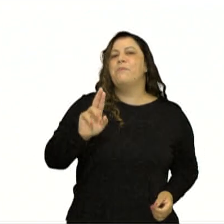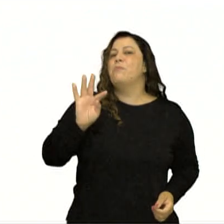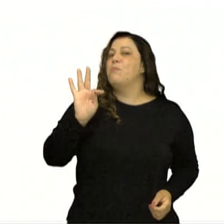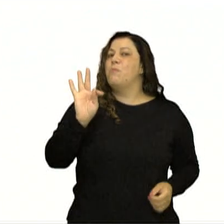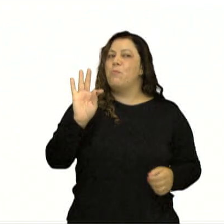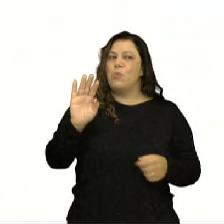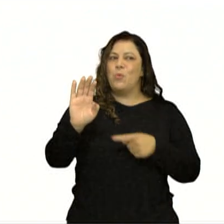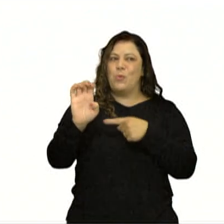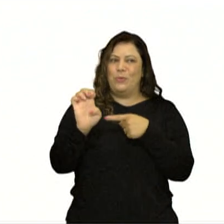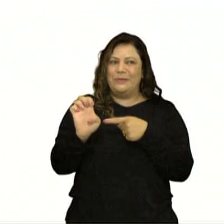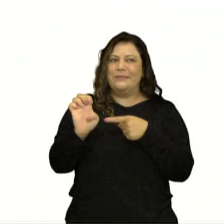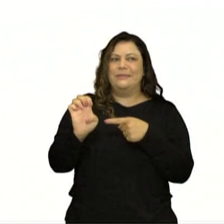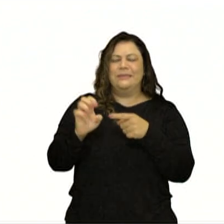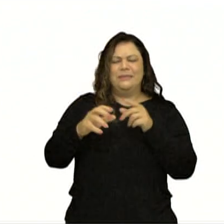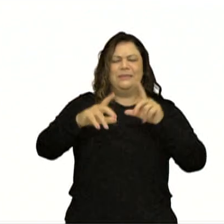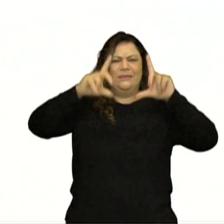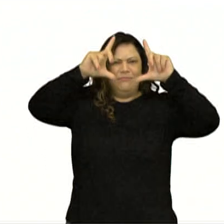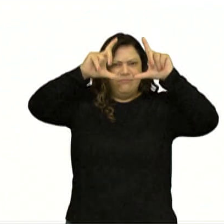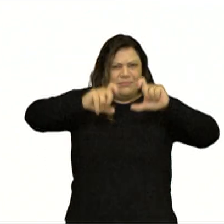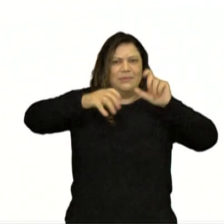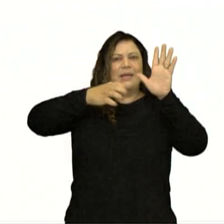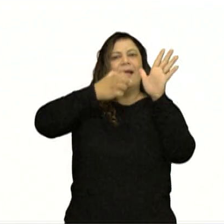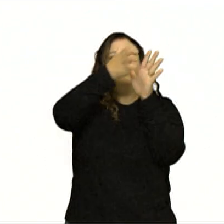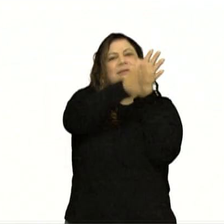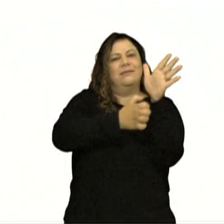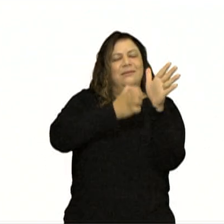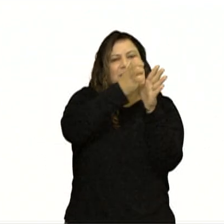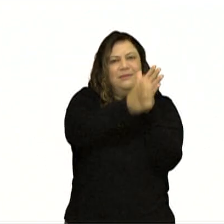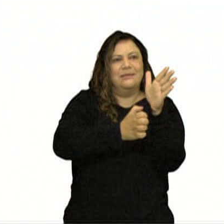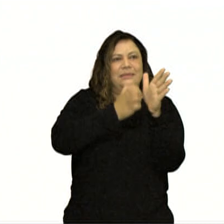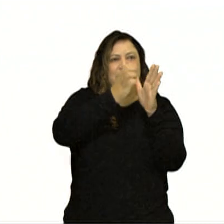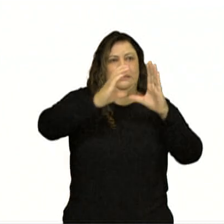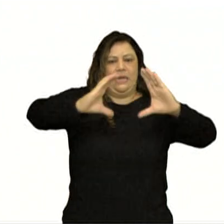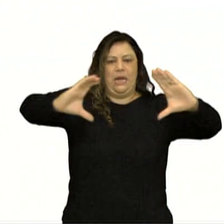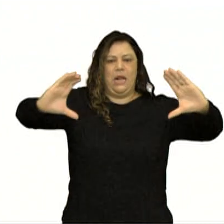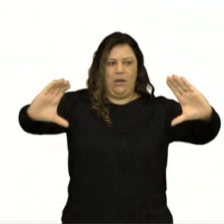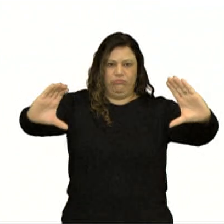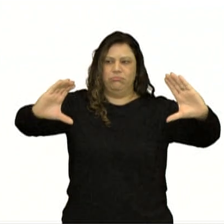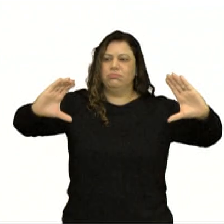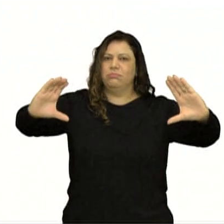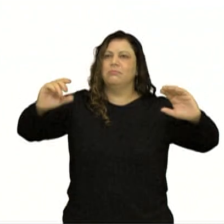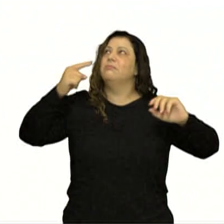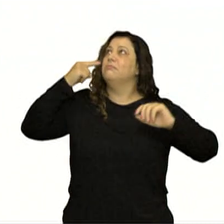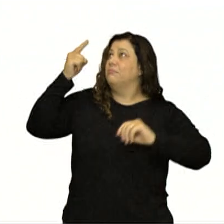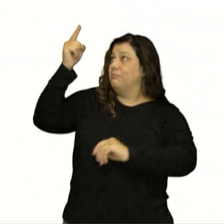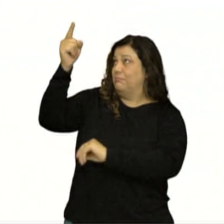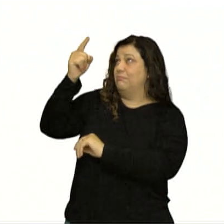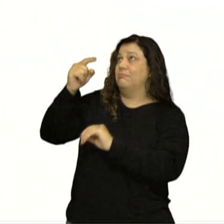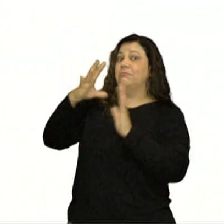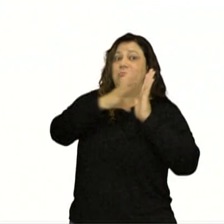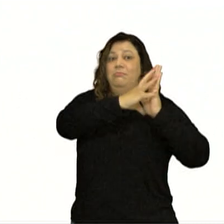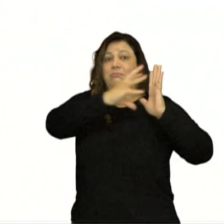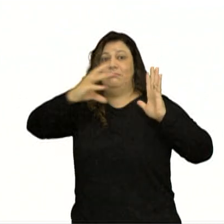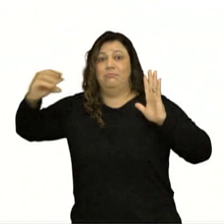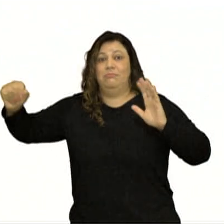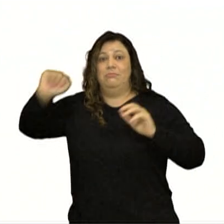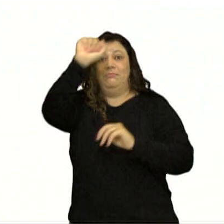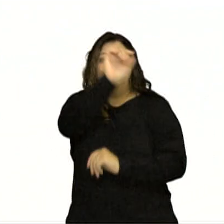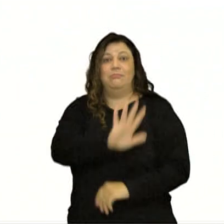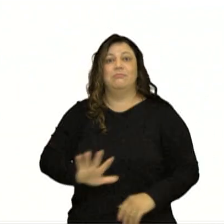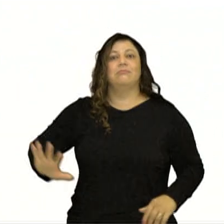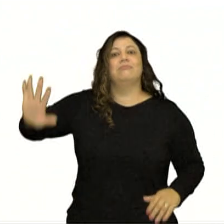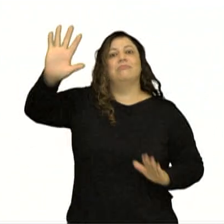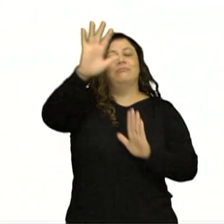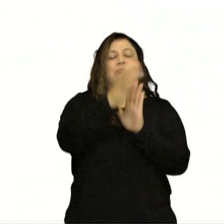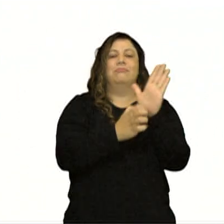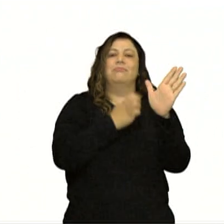tirar a fotografia de um trem, precisava de uma câmera com uma lente deste tamanho, para poder reproduzir esta imagem deste